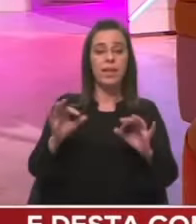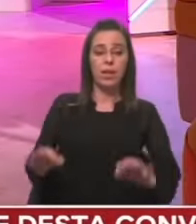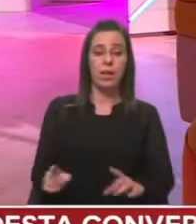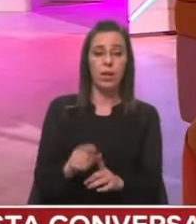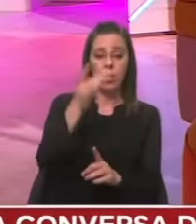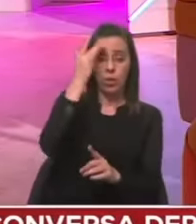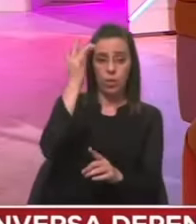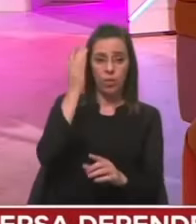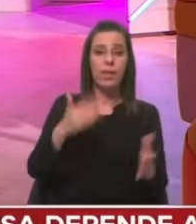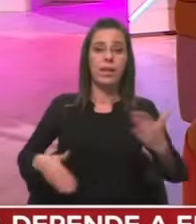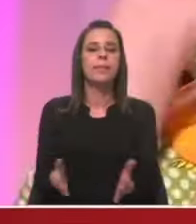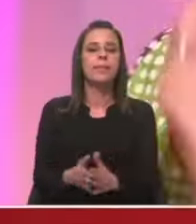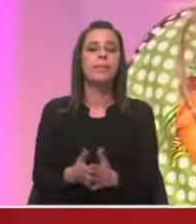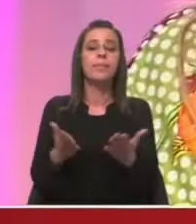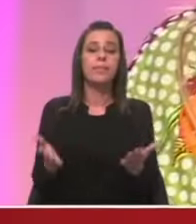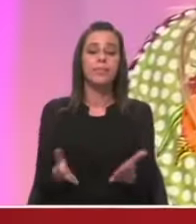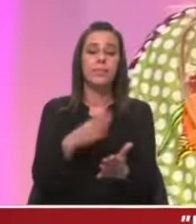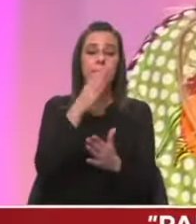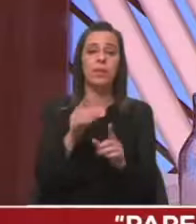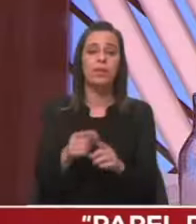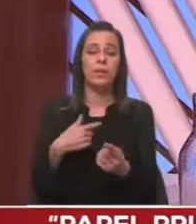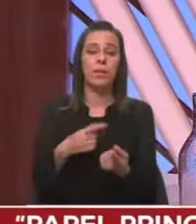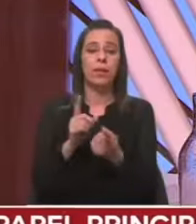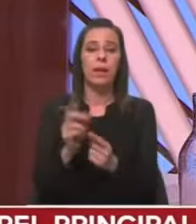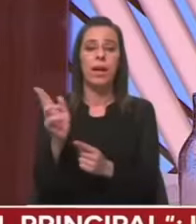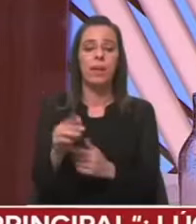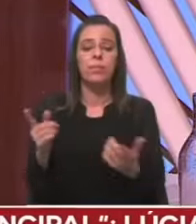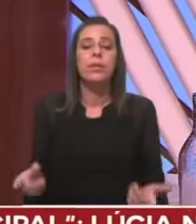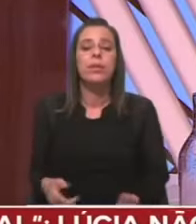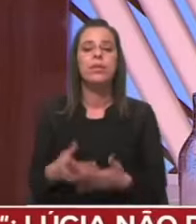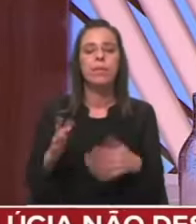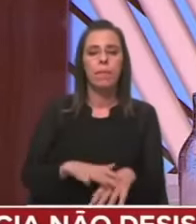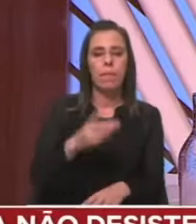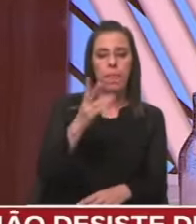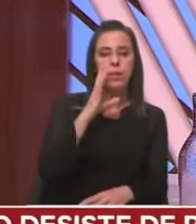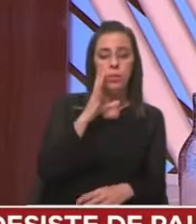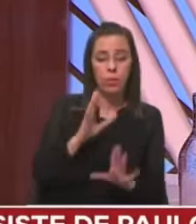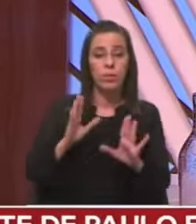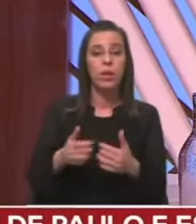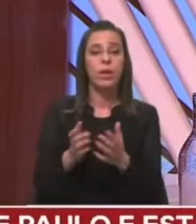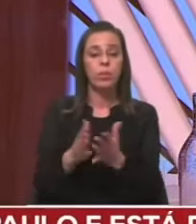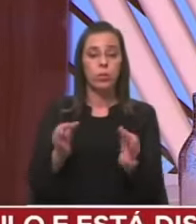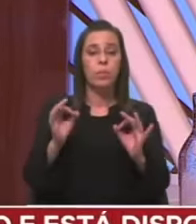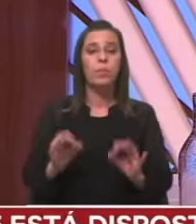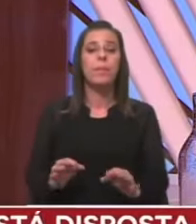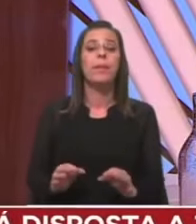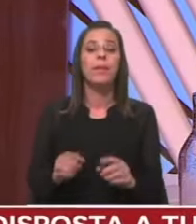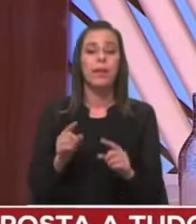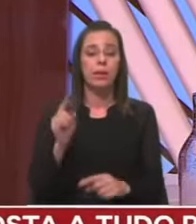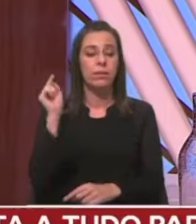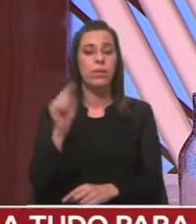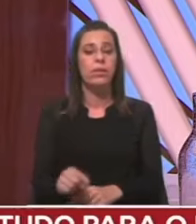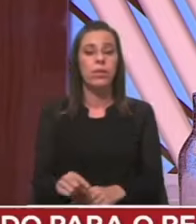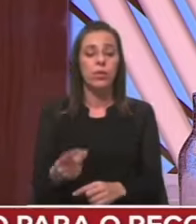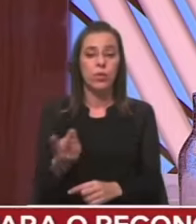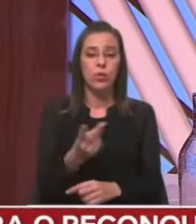é assim tão fácil nadar com uma cauda mas eu disse Diogo Vem ter comigo à piscina vá às 2as da tarde já com tudo preparado e ele chega